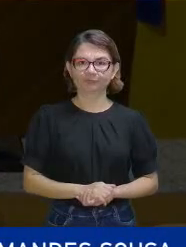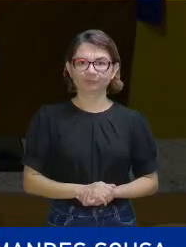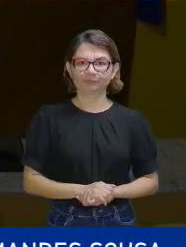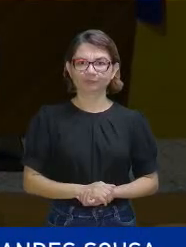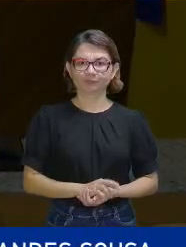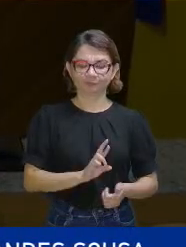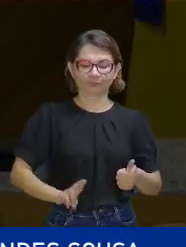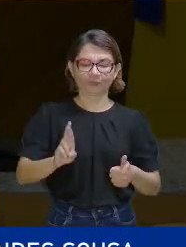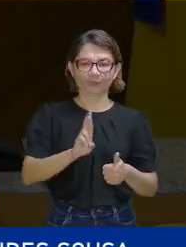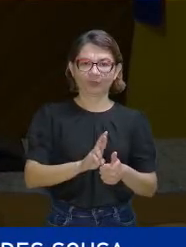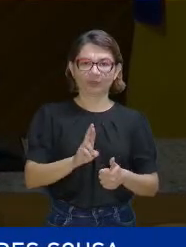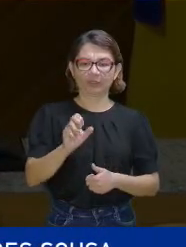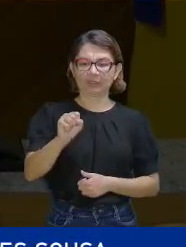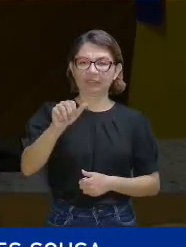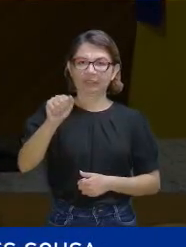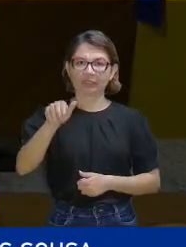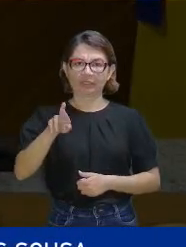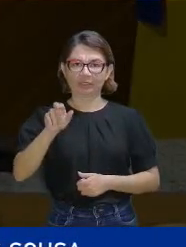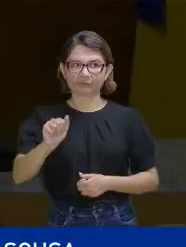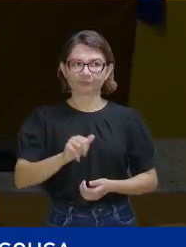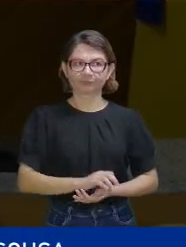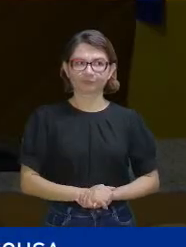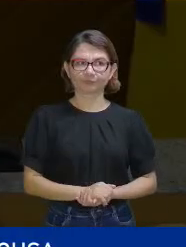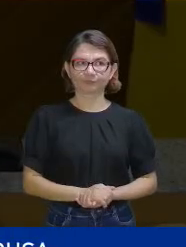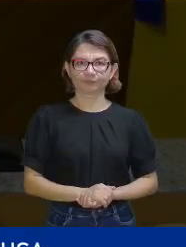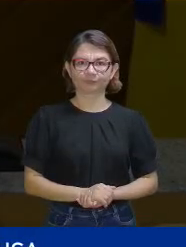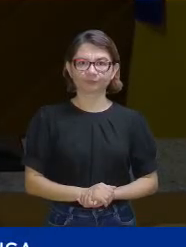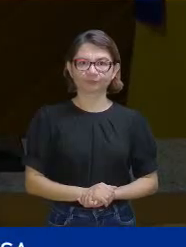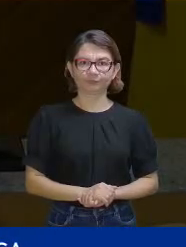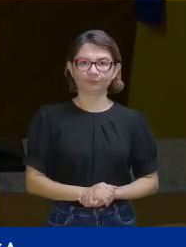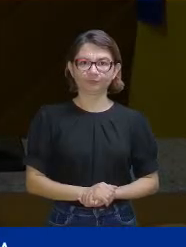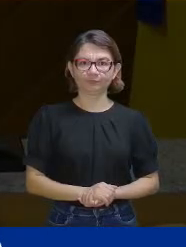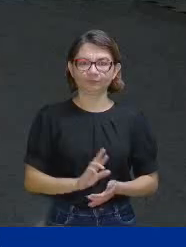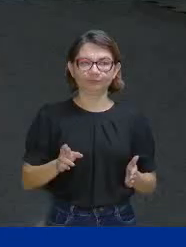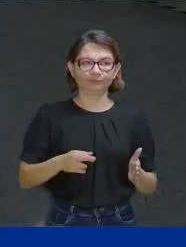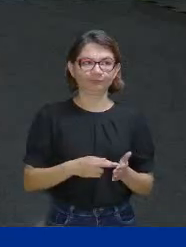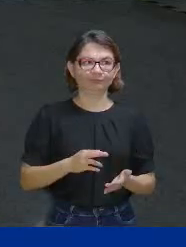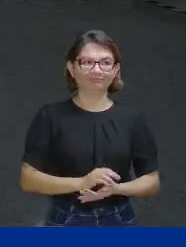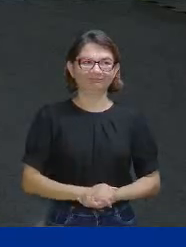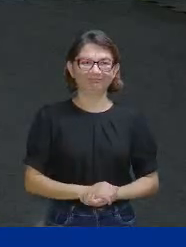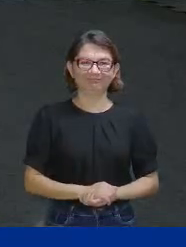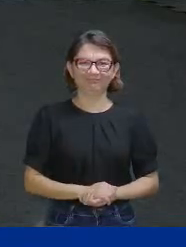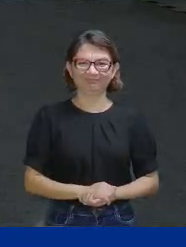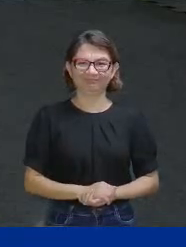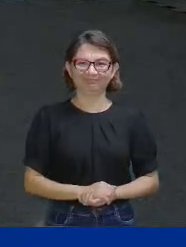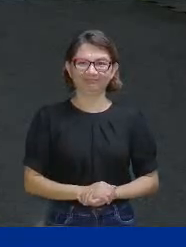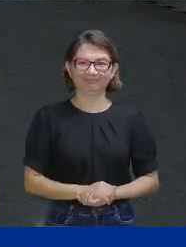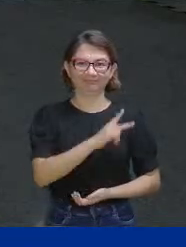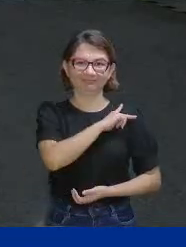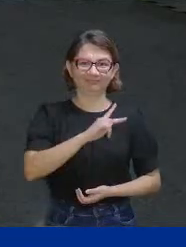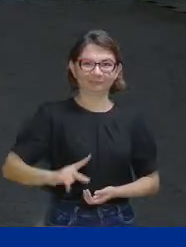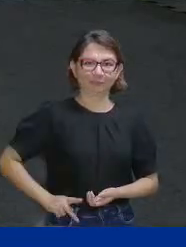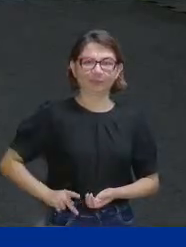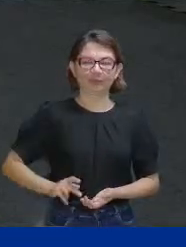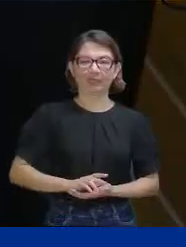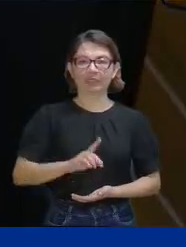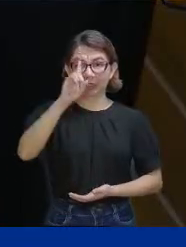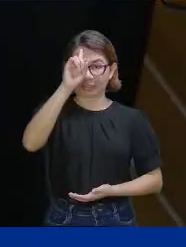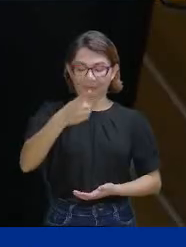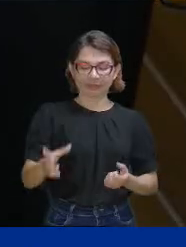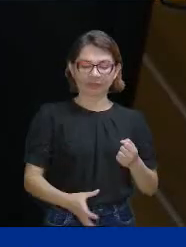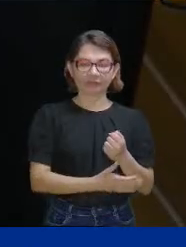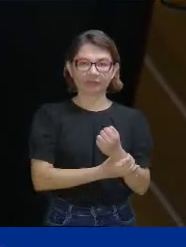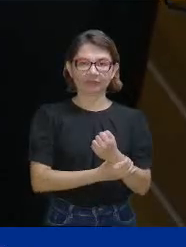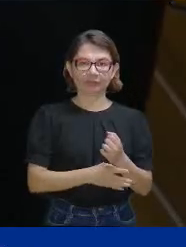procuradora de Justiça, doutora Sara Cavalcante. A palavra está com o relator. Senhor presidente, Imagem ampla do trata-se de plenário. mandado de